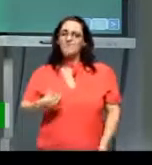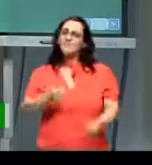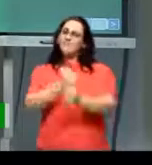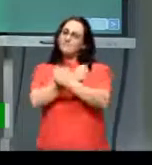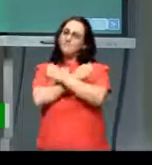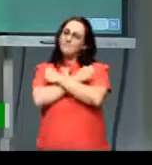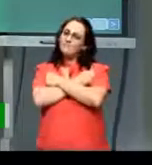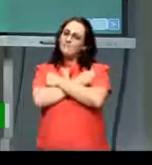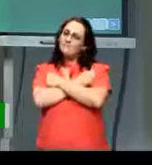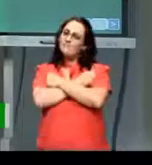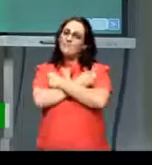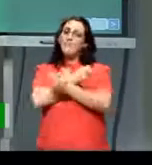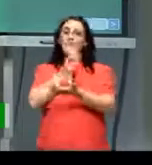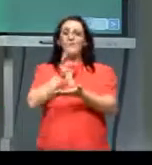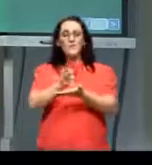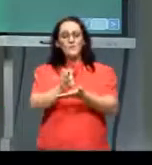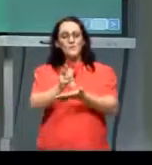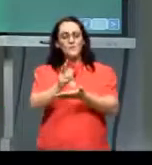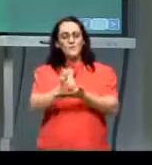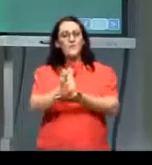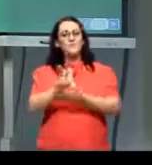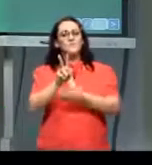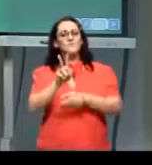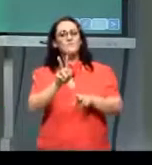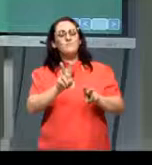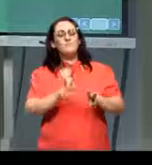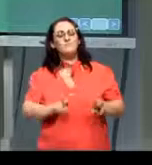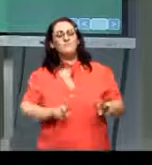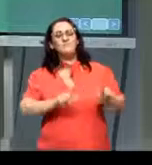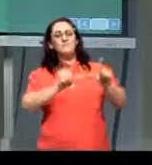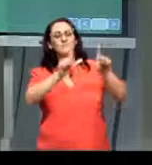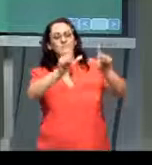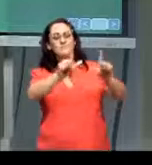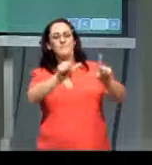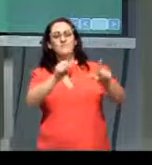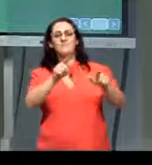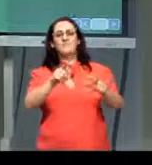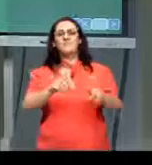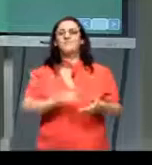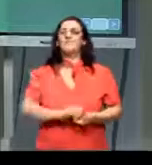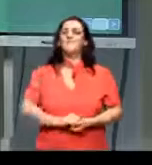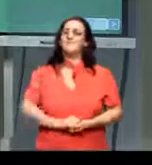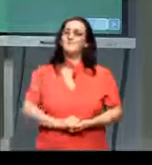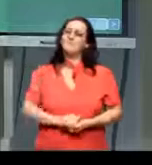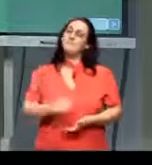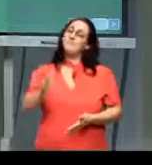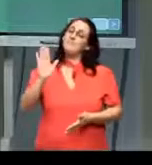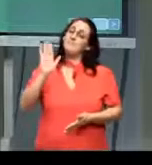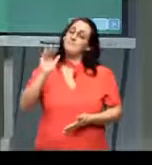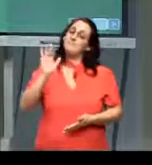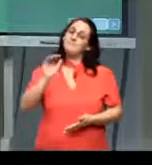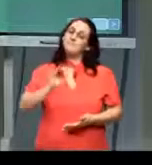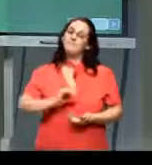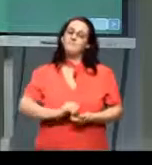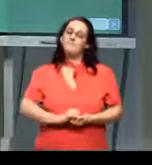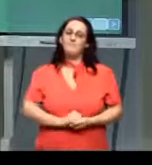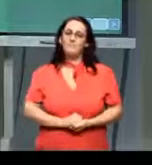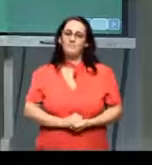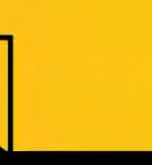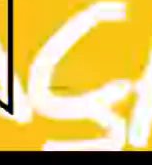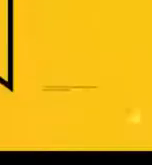grande abraço e continue assistindo a nossa programação. Até amanhã!